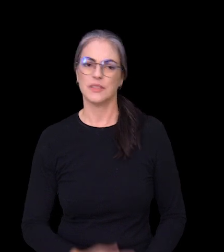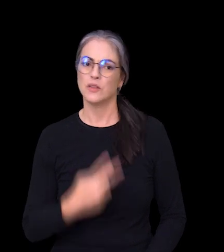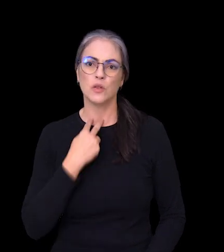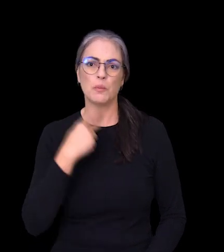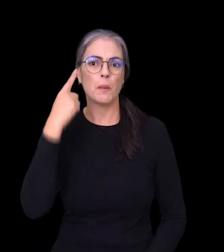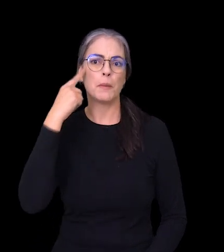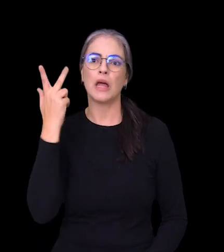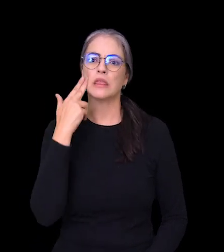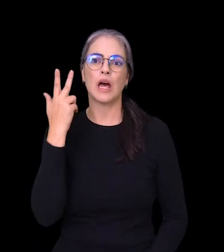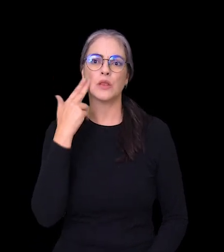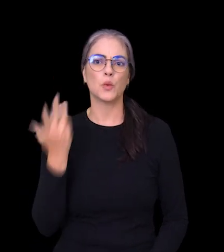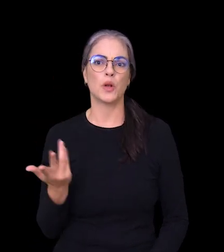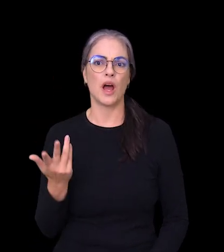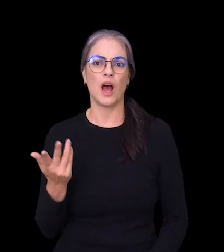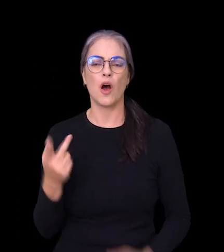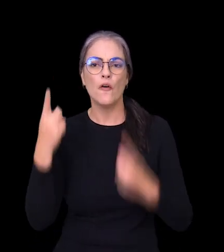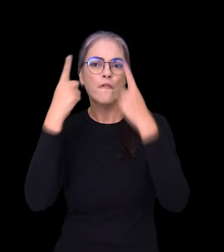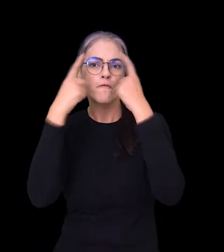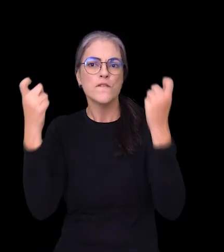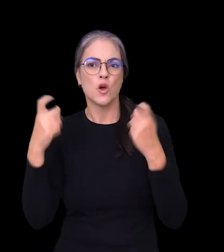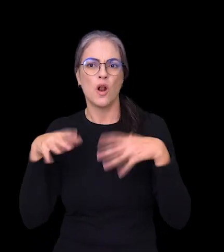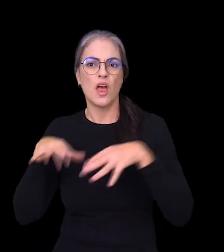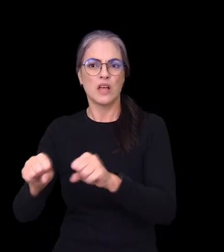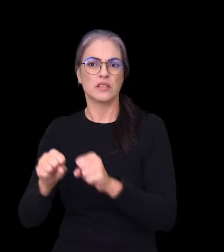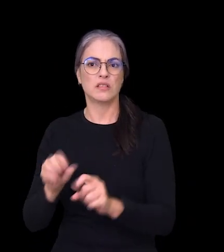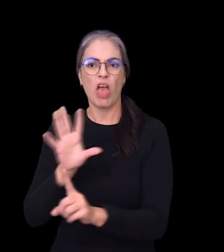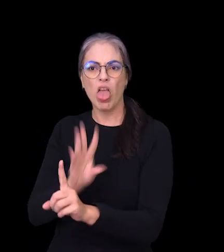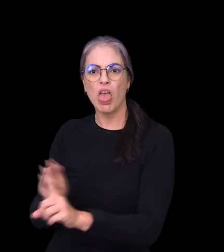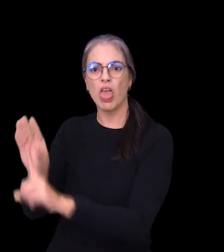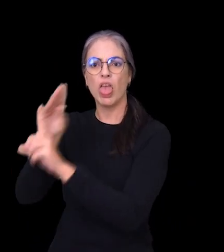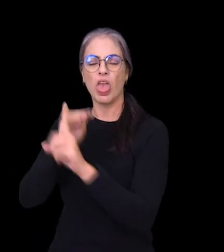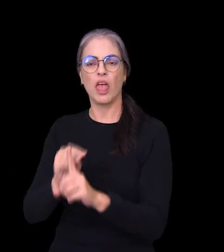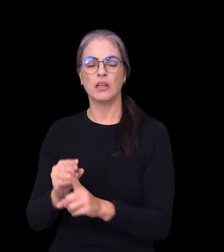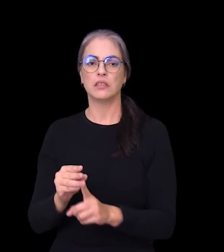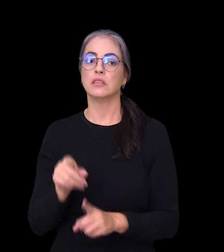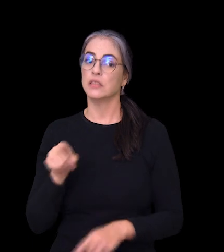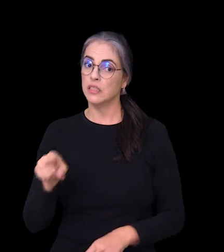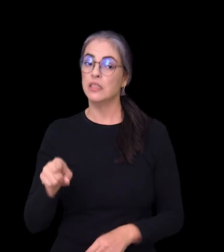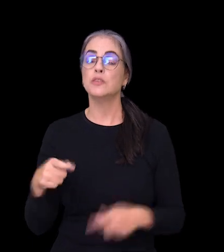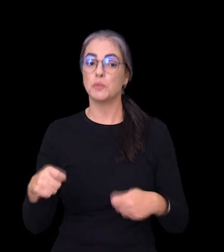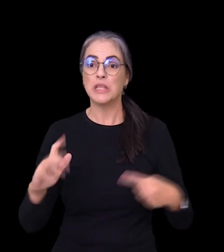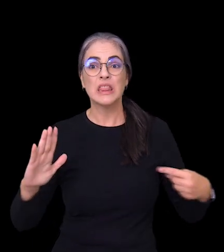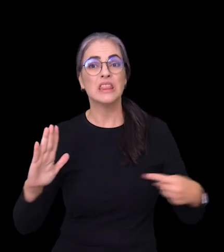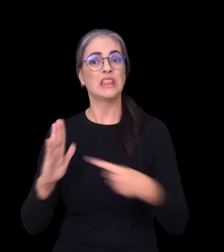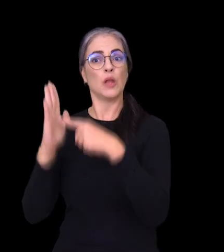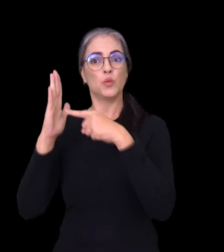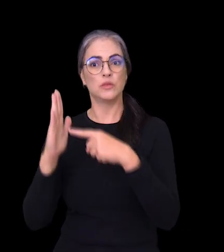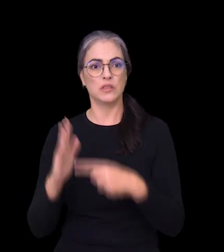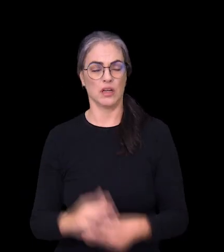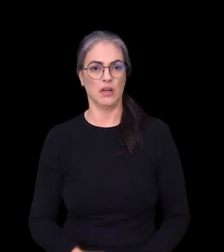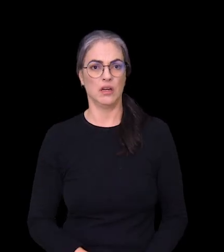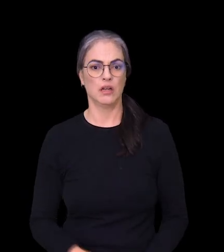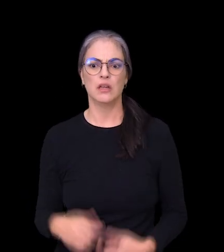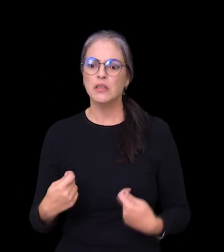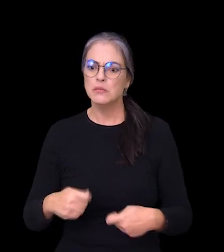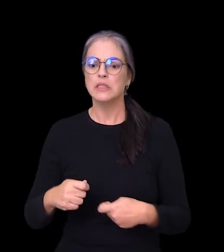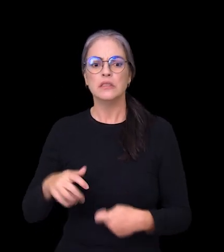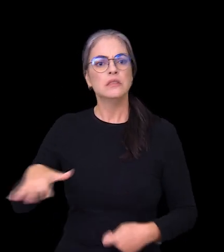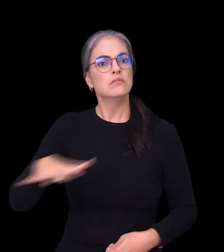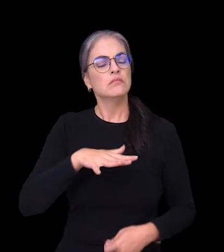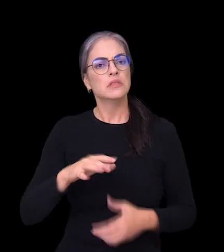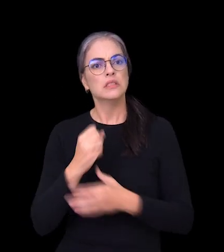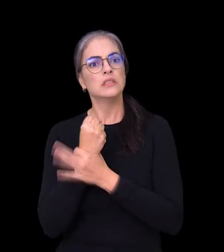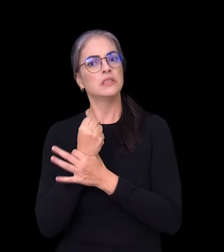ser utilizada como objeto sexual, e isso precisa ser denunciado, e a gente precisa construir um ambiente seguro para as